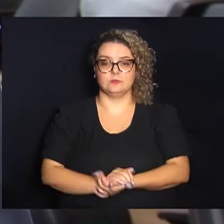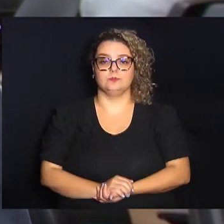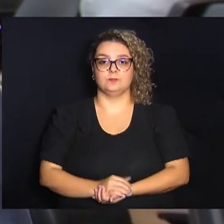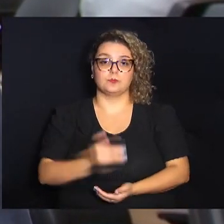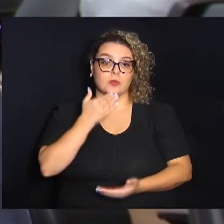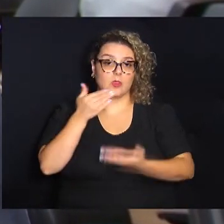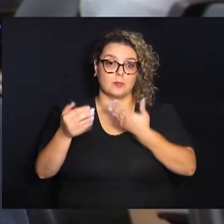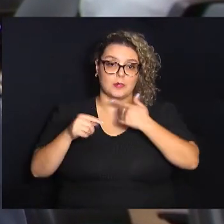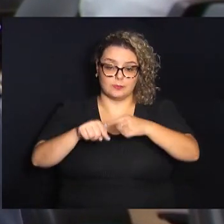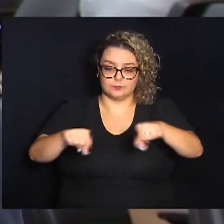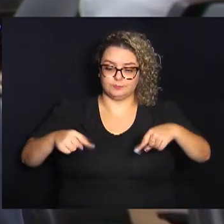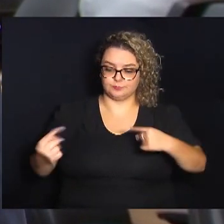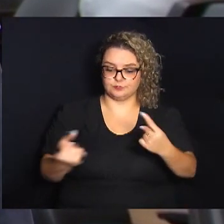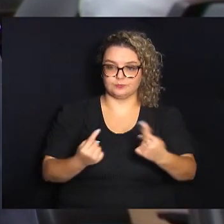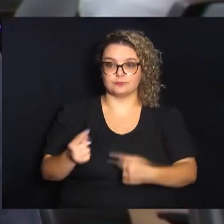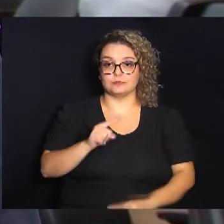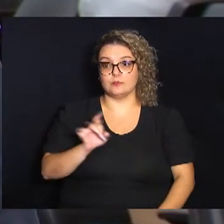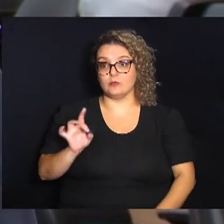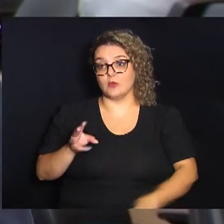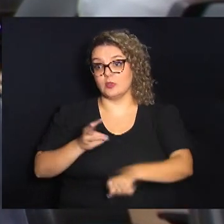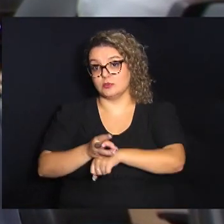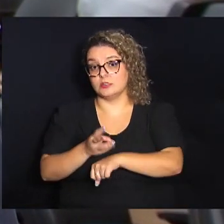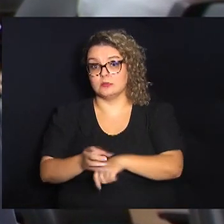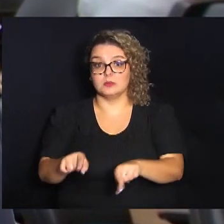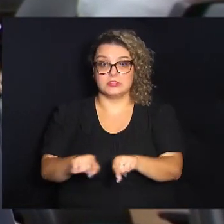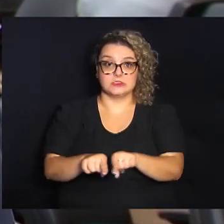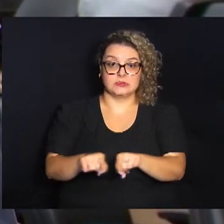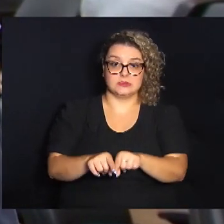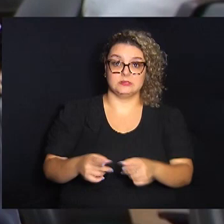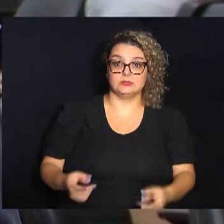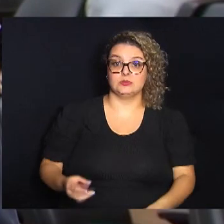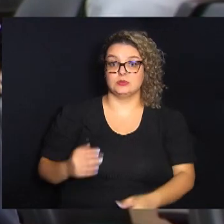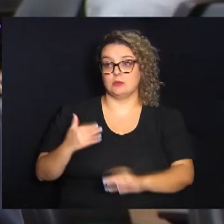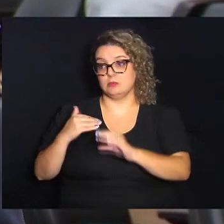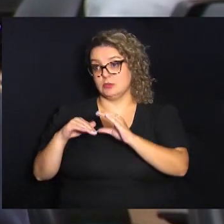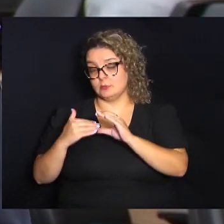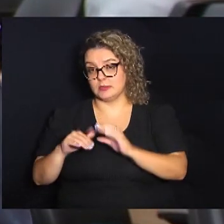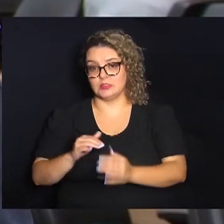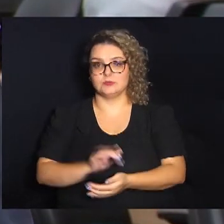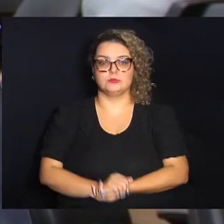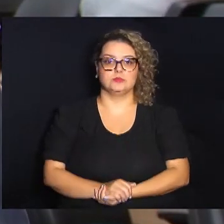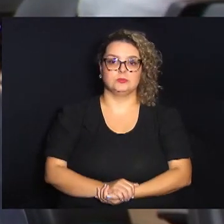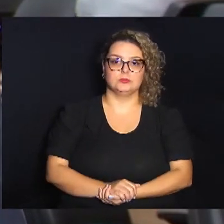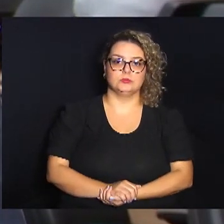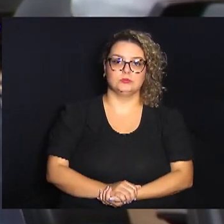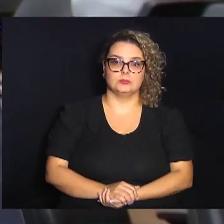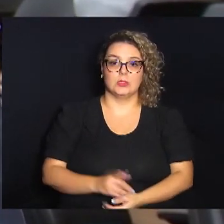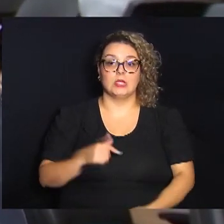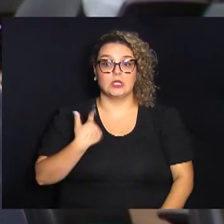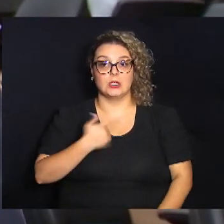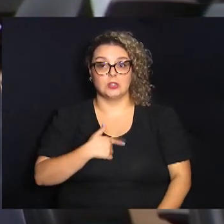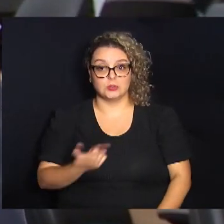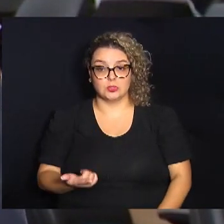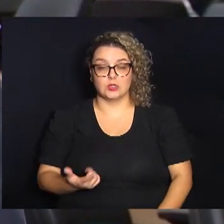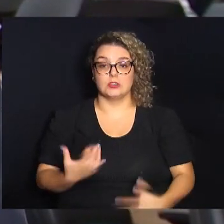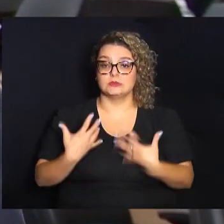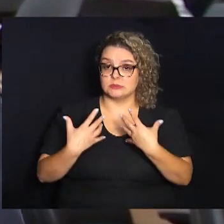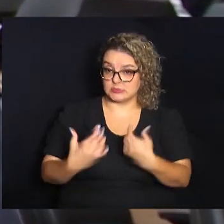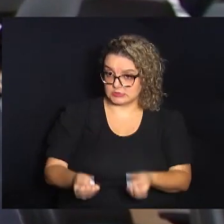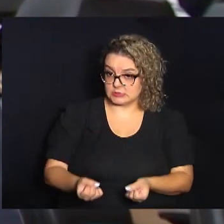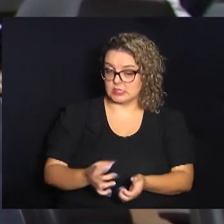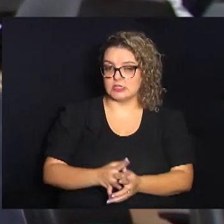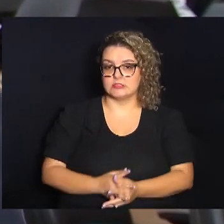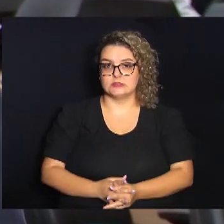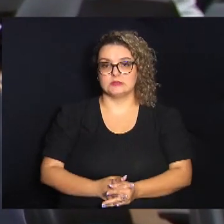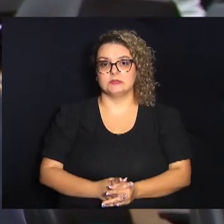né, não só através do nosso WhatsApp, como também via e-mail. Então nós pegamos e adotamos